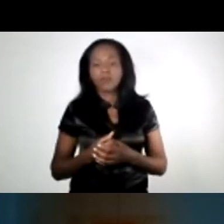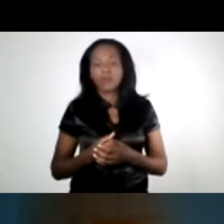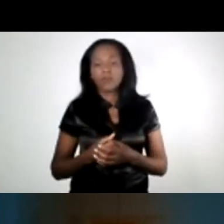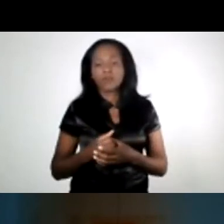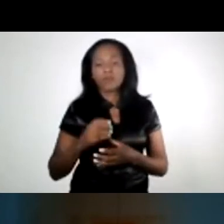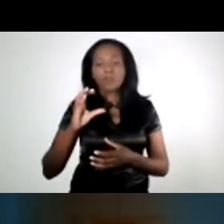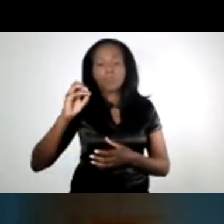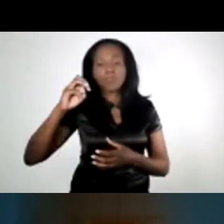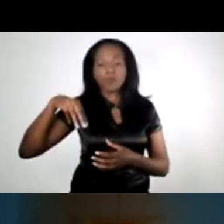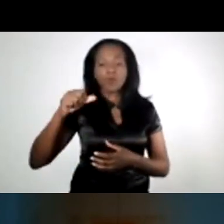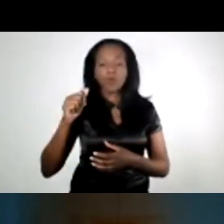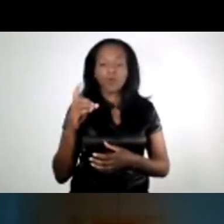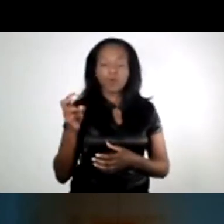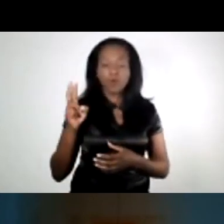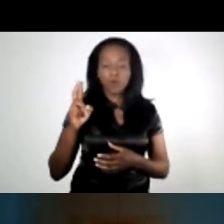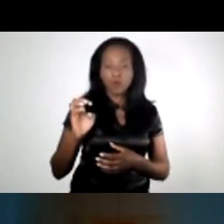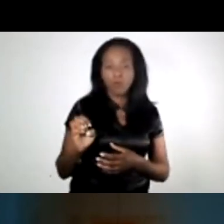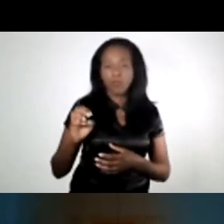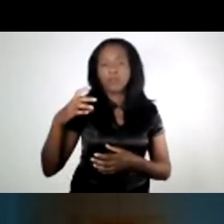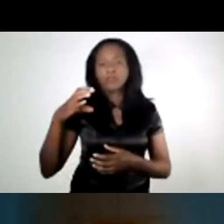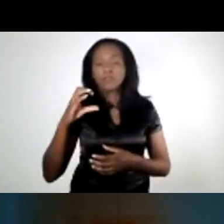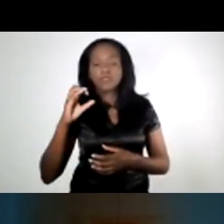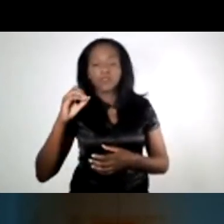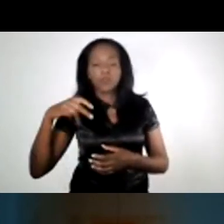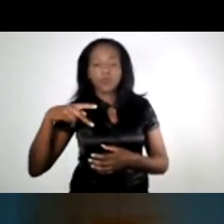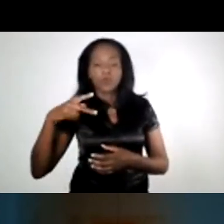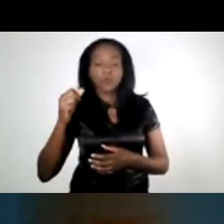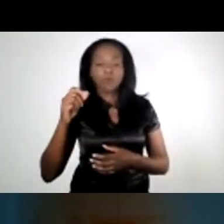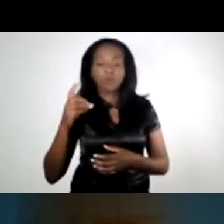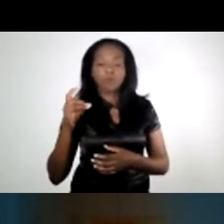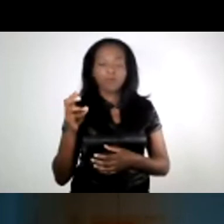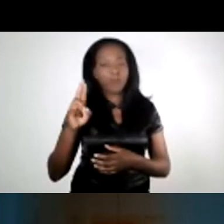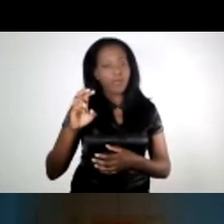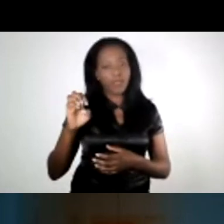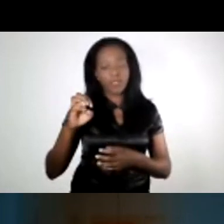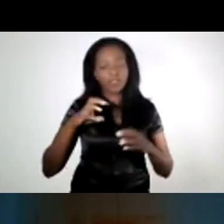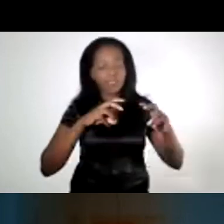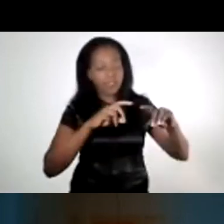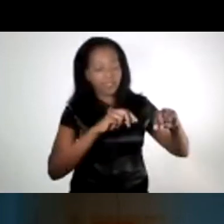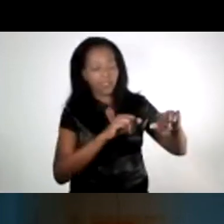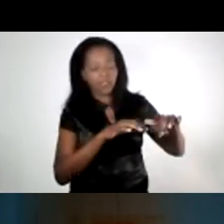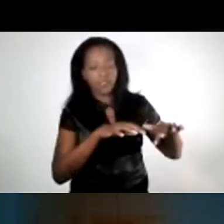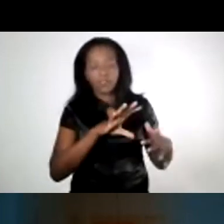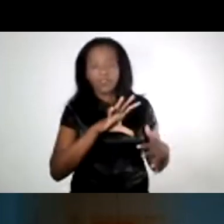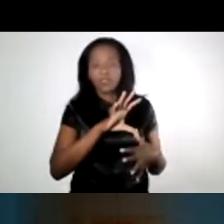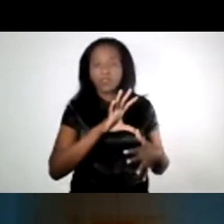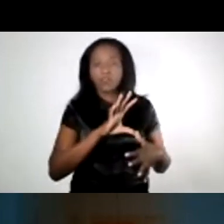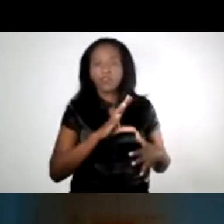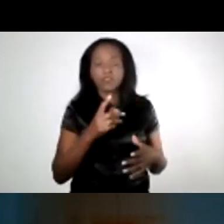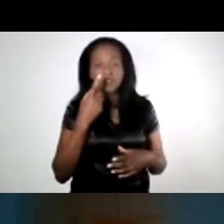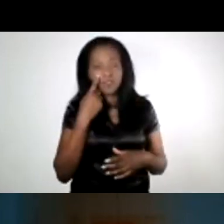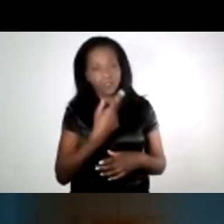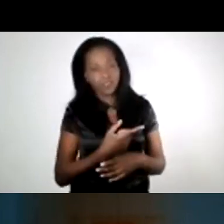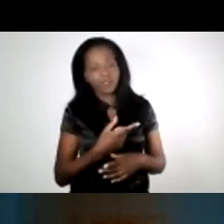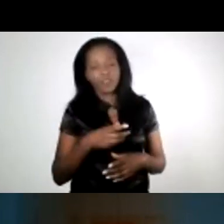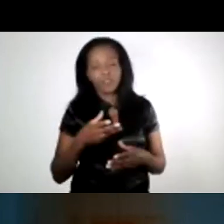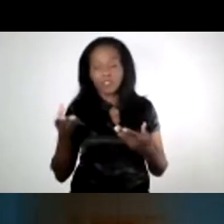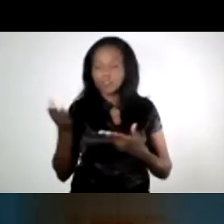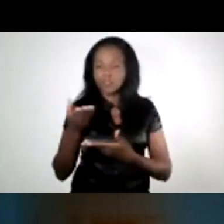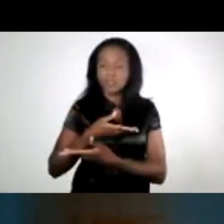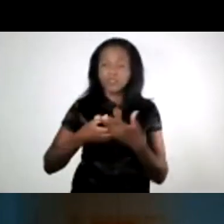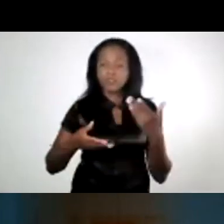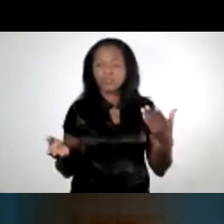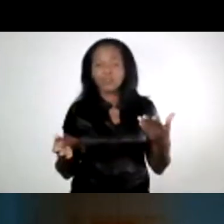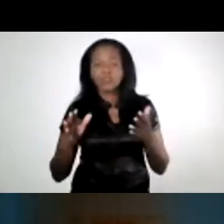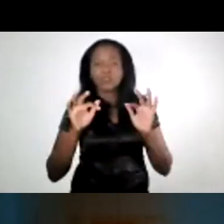luta, o compadre território. Então, vocês percebam, né? A gente leu e vimos essas relações de compadrio. E o livro